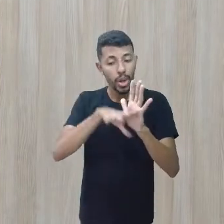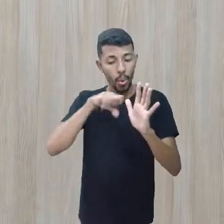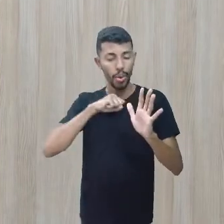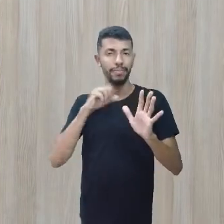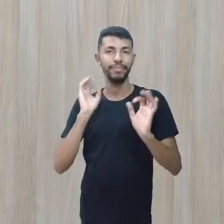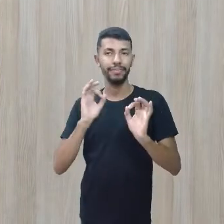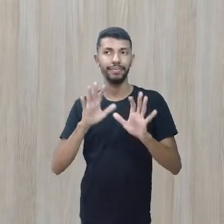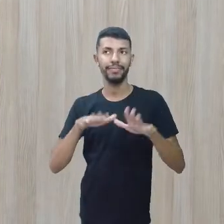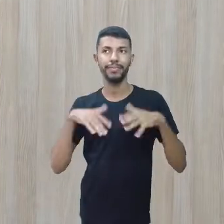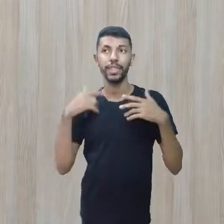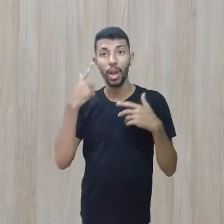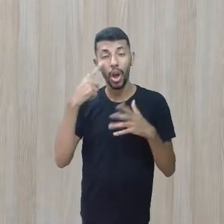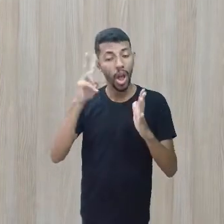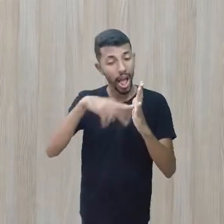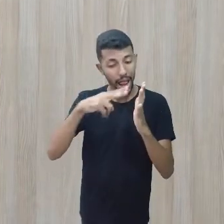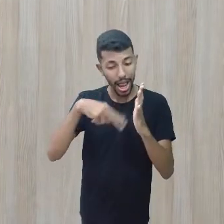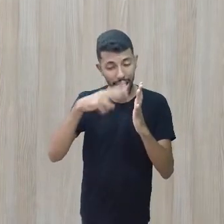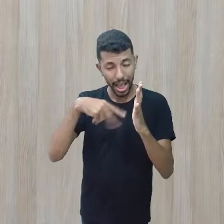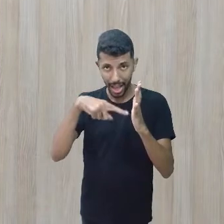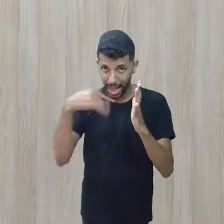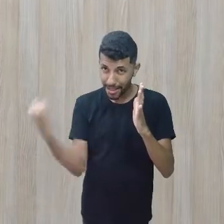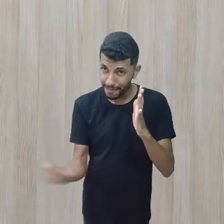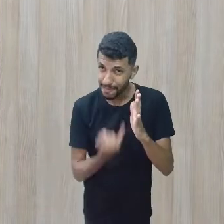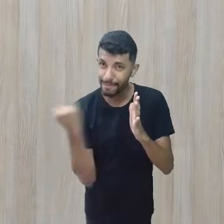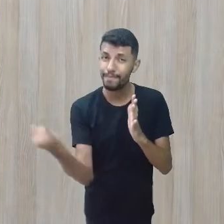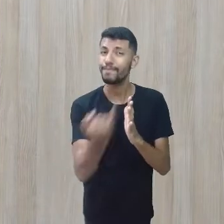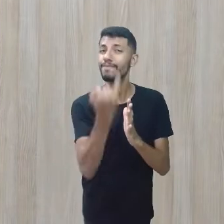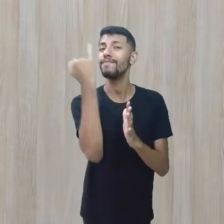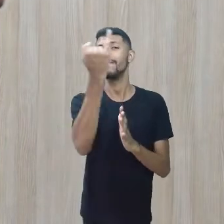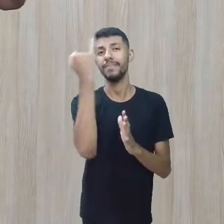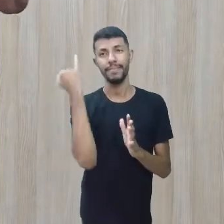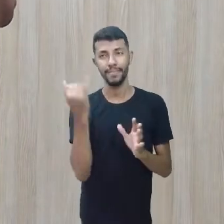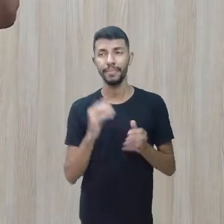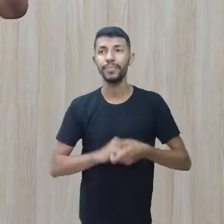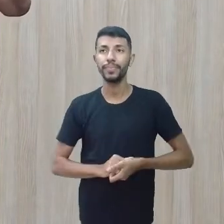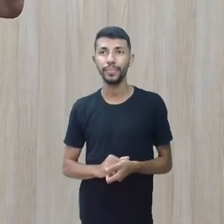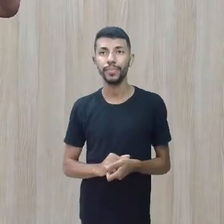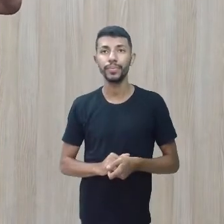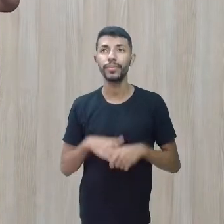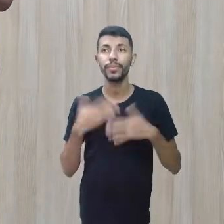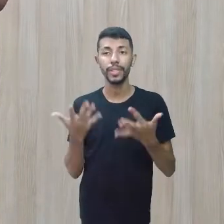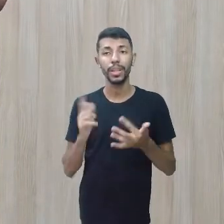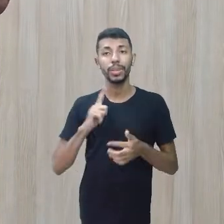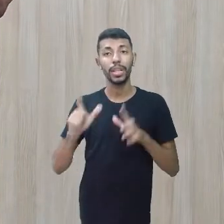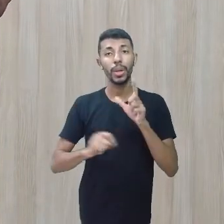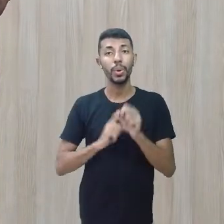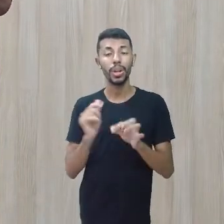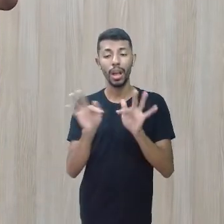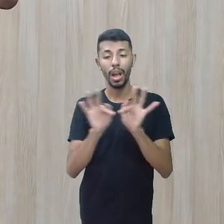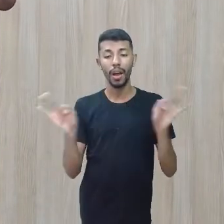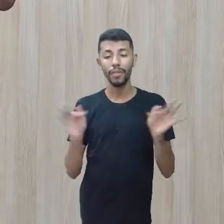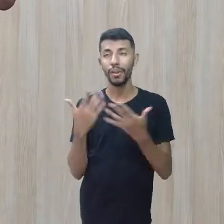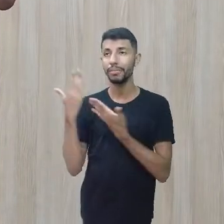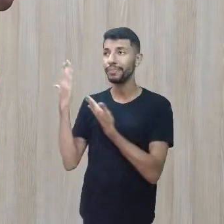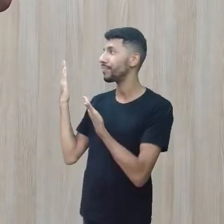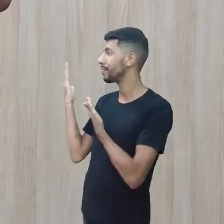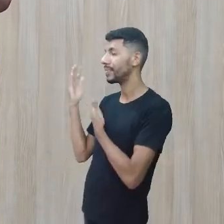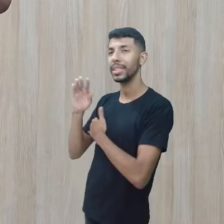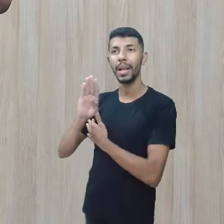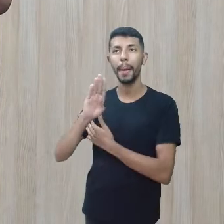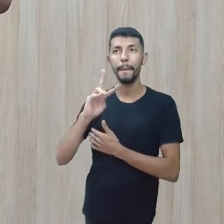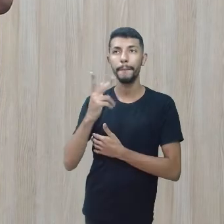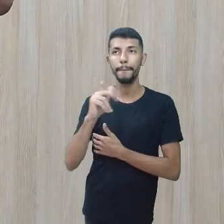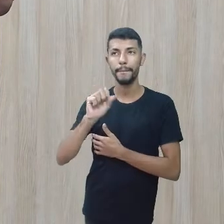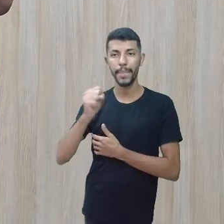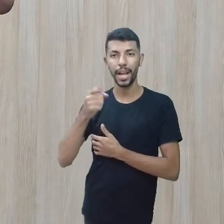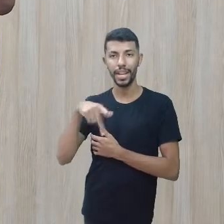cálculozinhos. Ler é importante, é fundamental. E aí você tem essa formulazinha, ó, Bhaskara. Ele faz